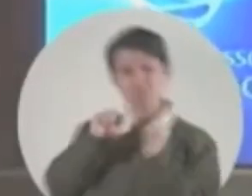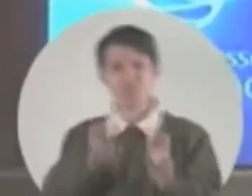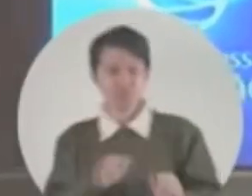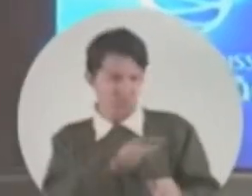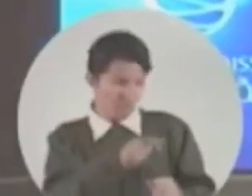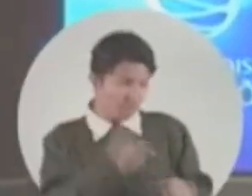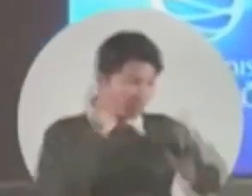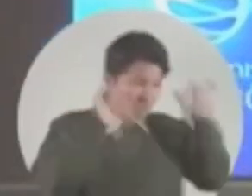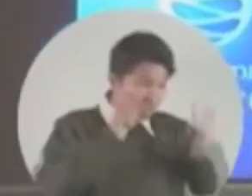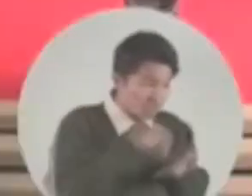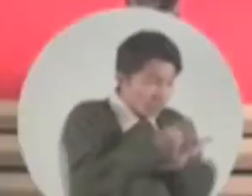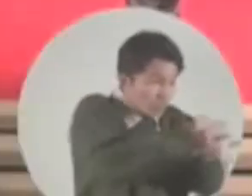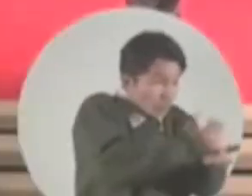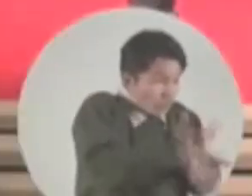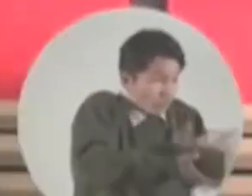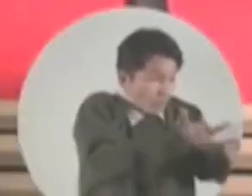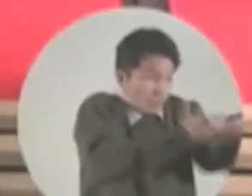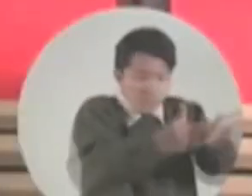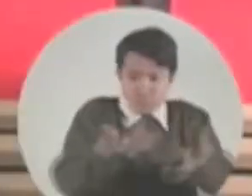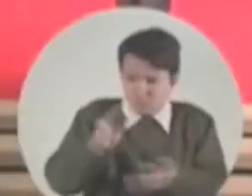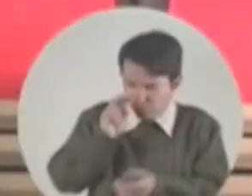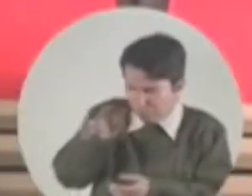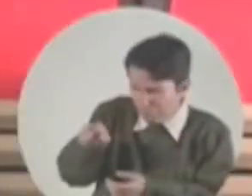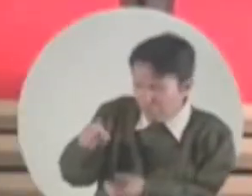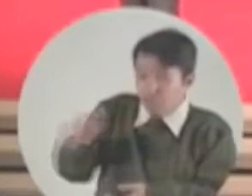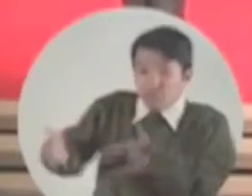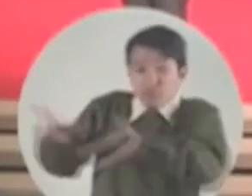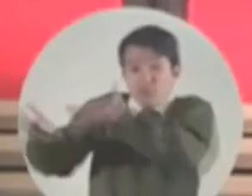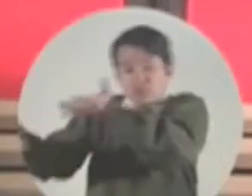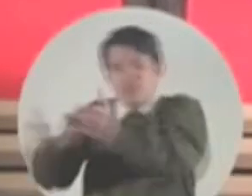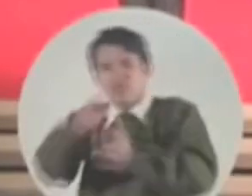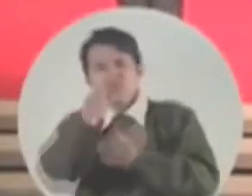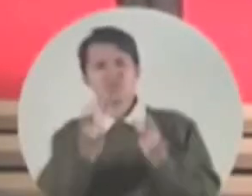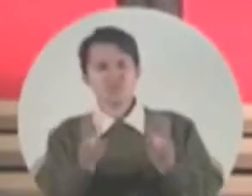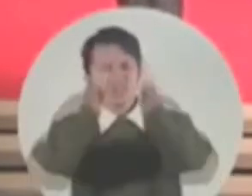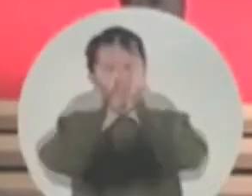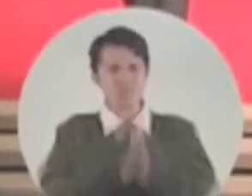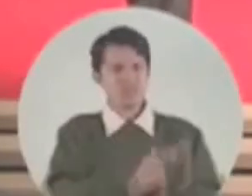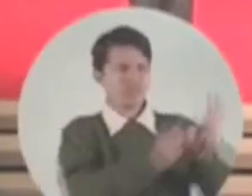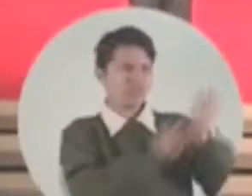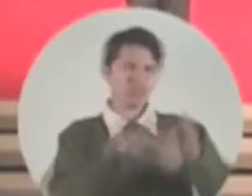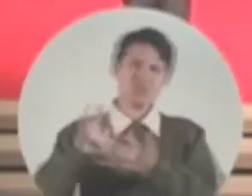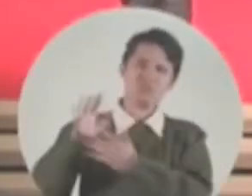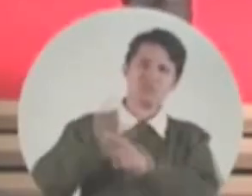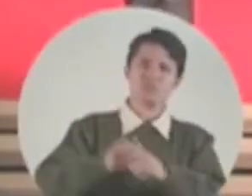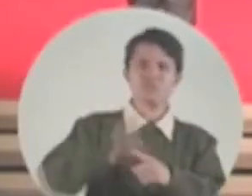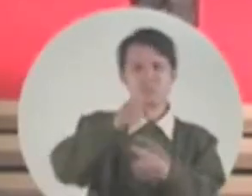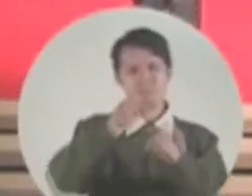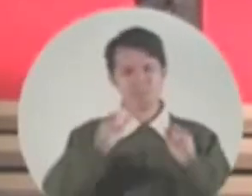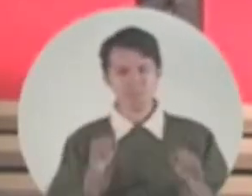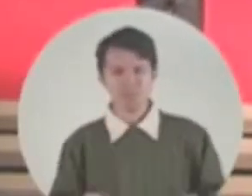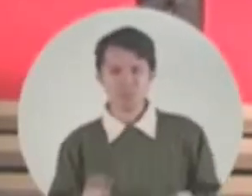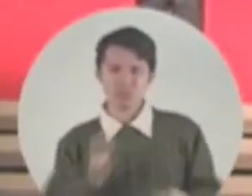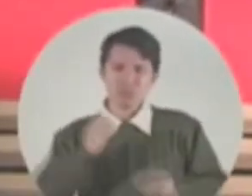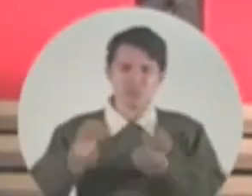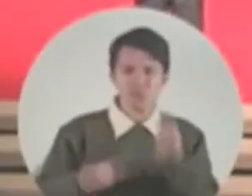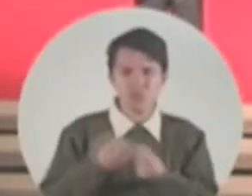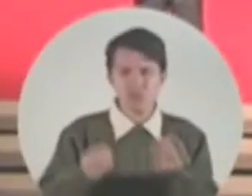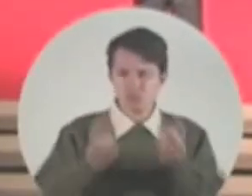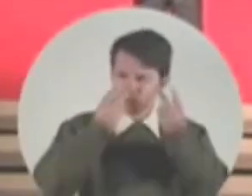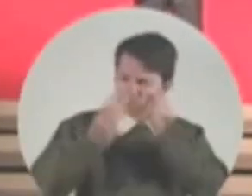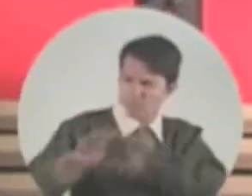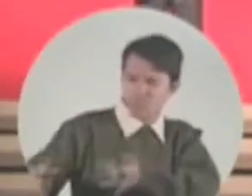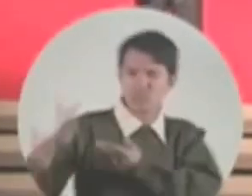perceber as pessoas que estão à sua volta e servir a Jesus, adorar a Jesus, enquanto a gente trata de